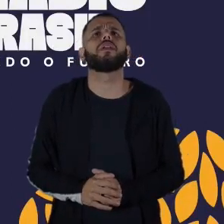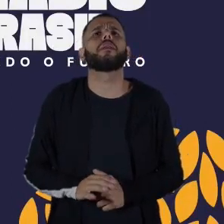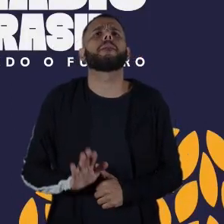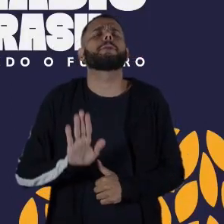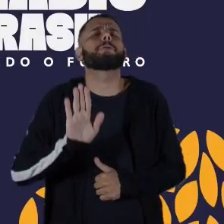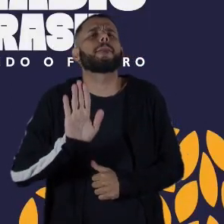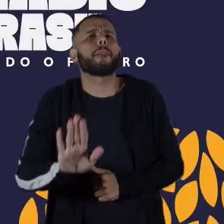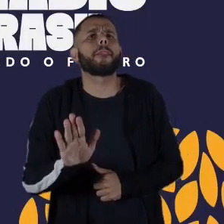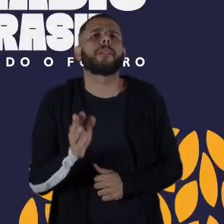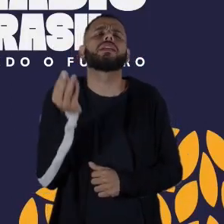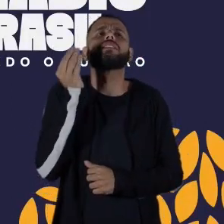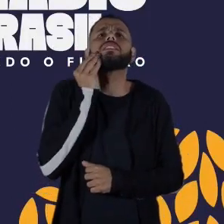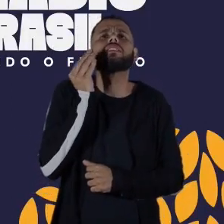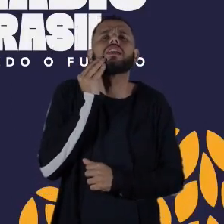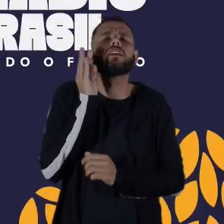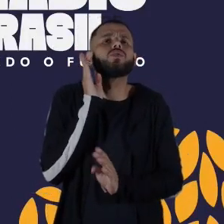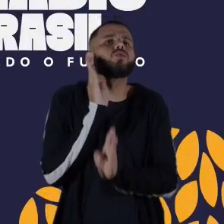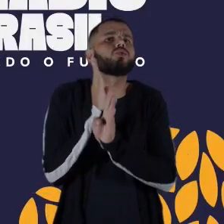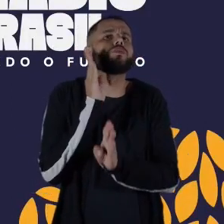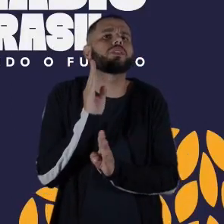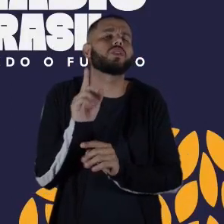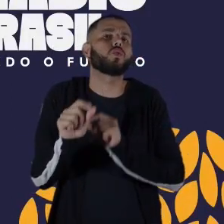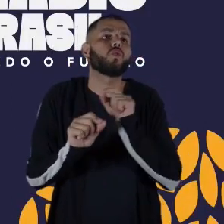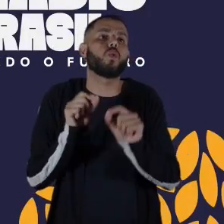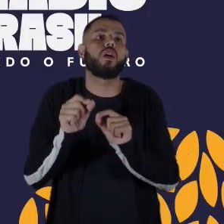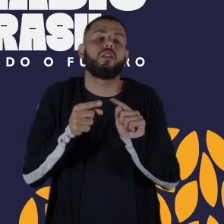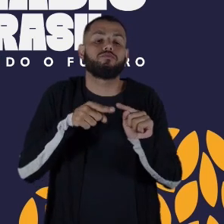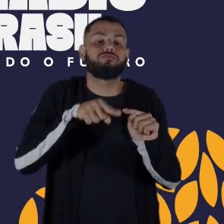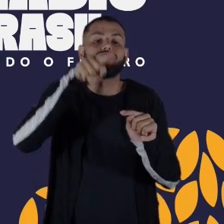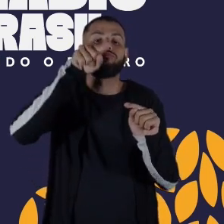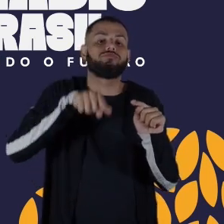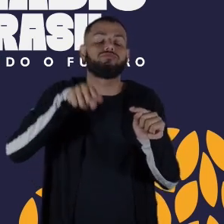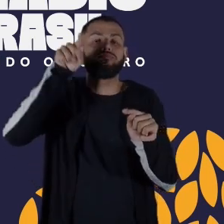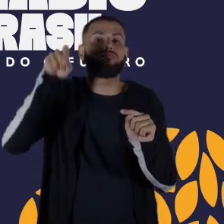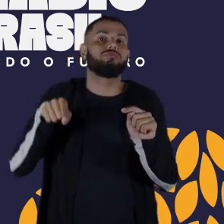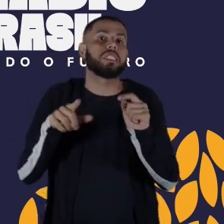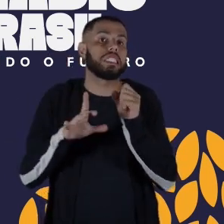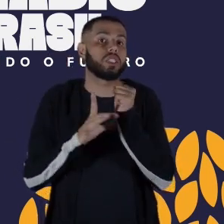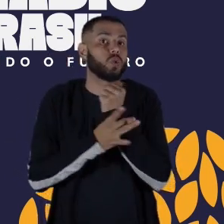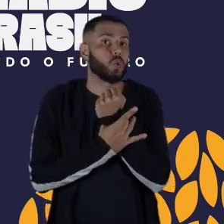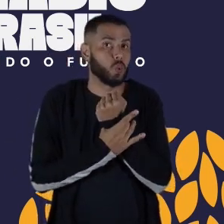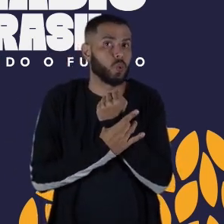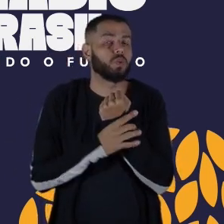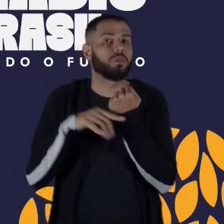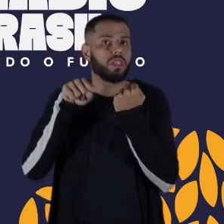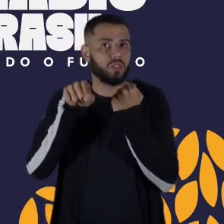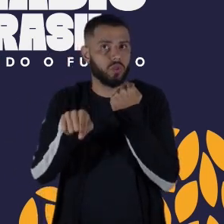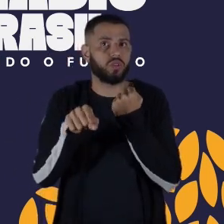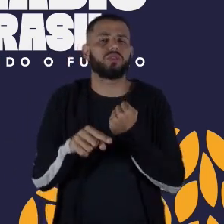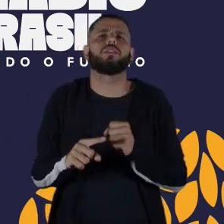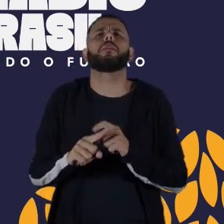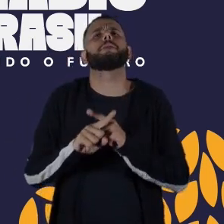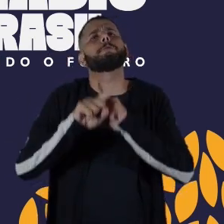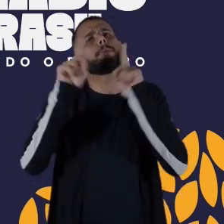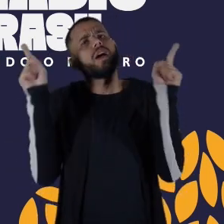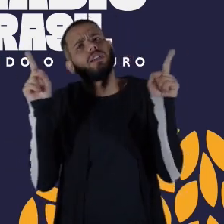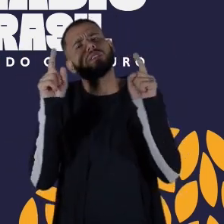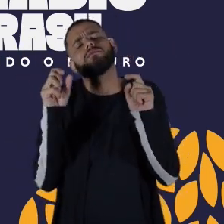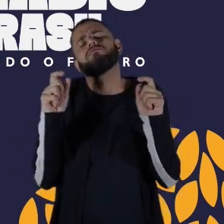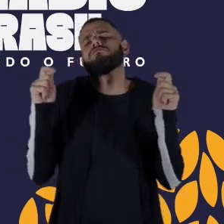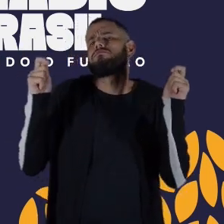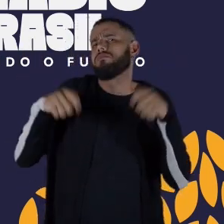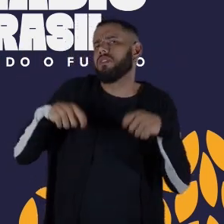tentando descobrir qual é a dosagem segura para isso, tá? Mas poderia